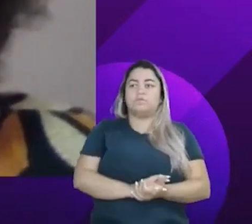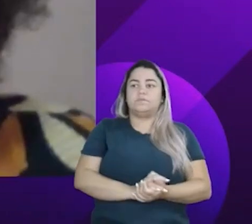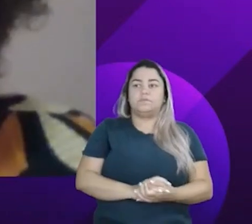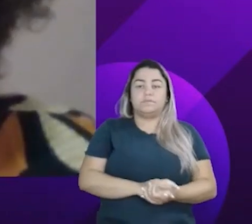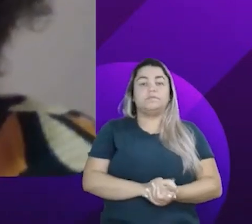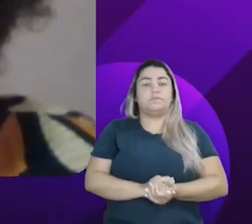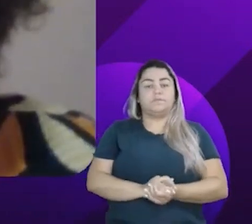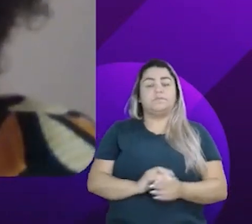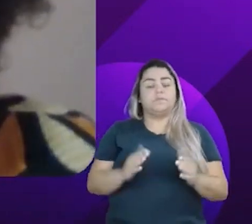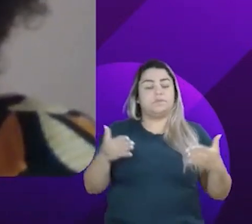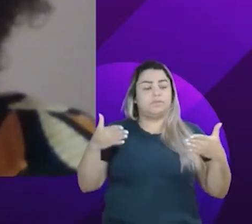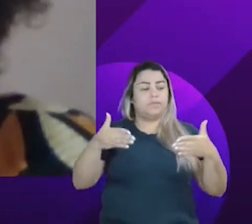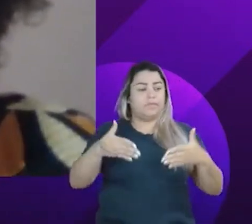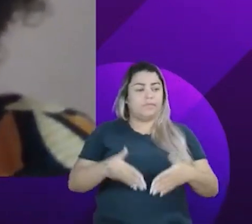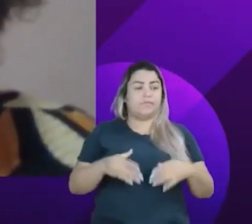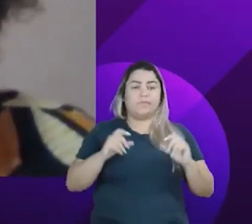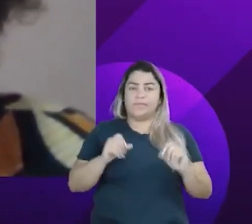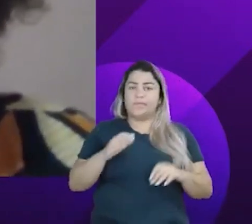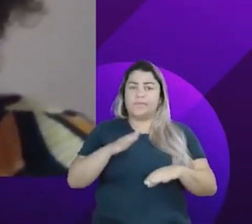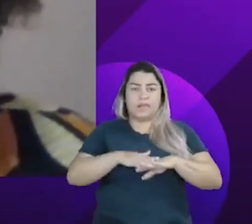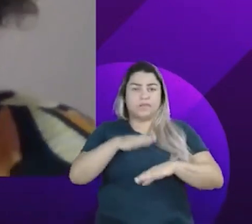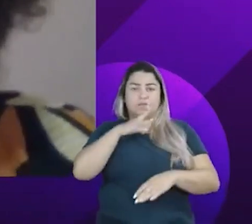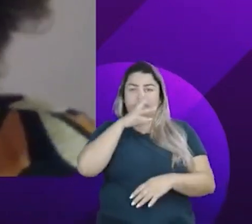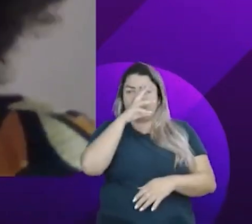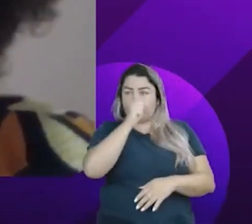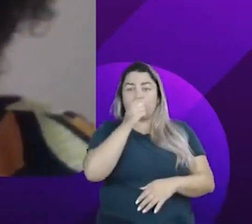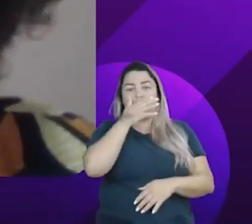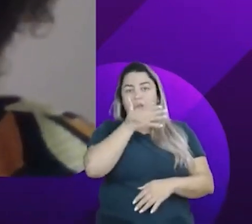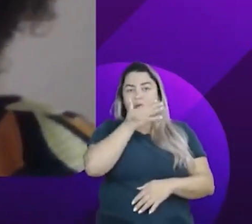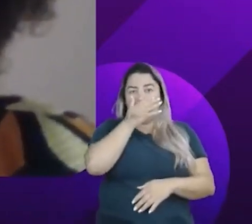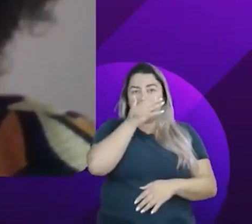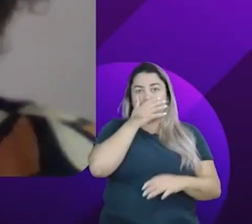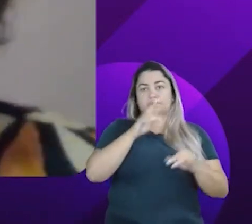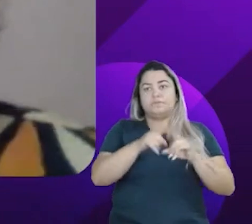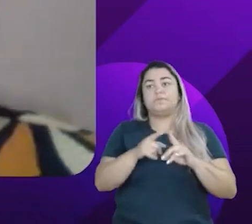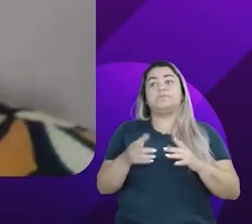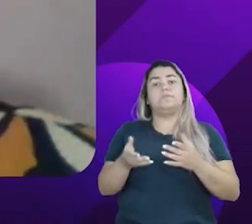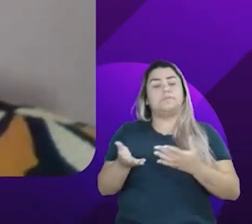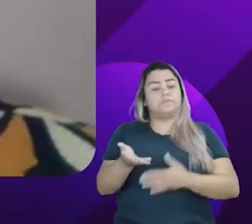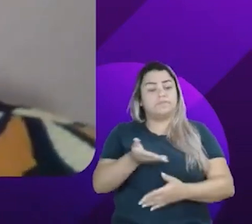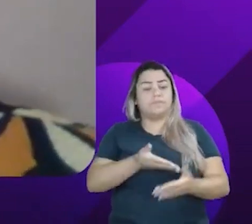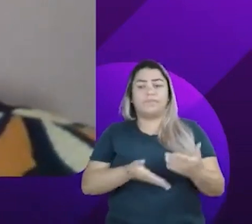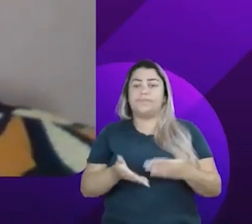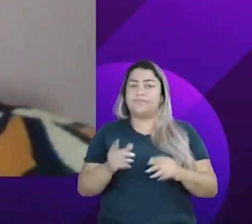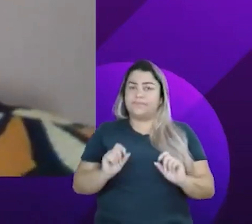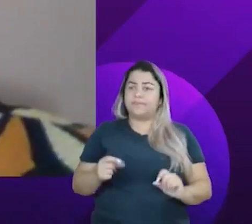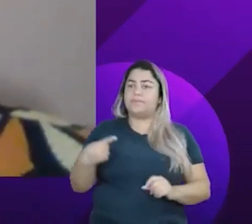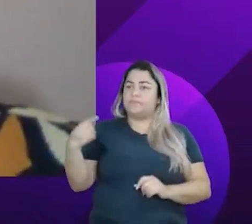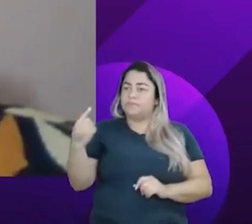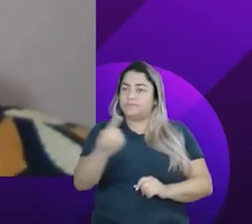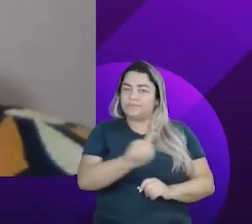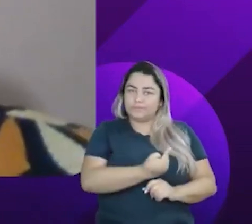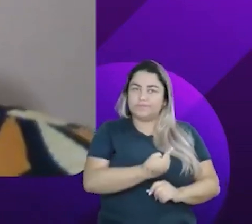a partir dessa sua participação cada vez mais forte, elas se empoderam. Então,